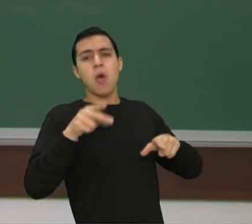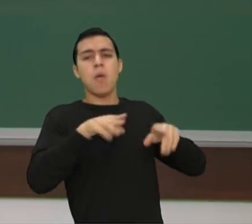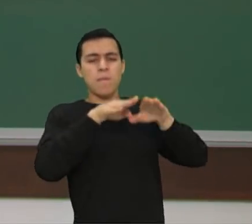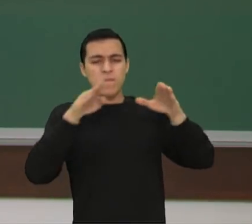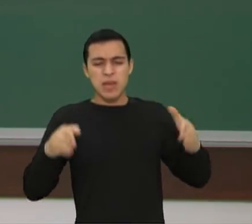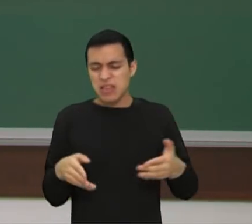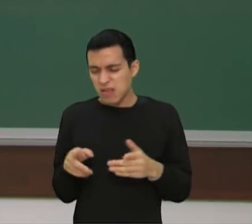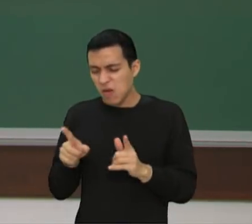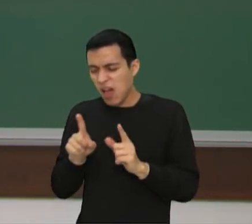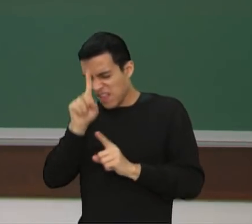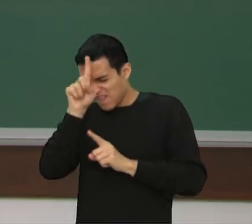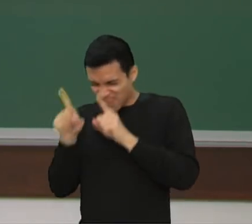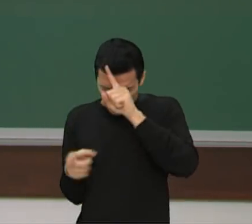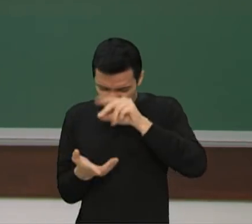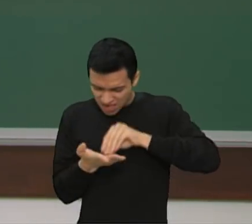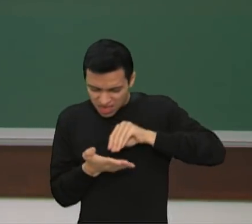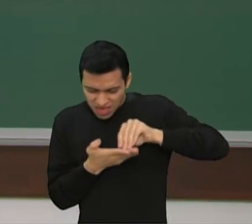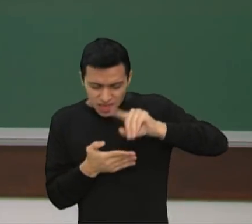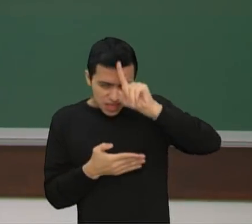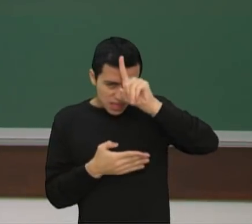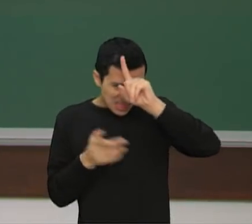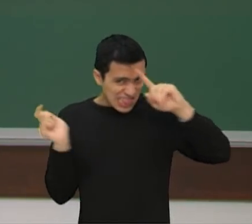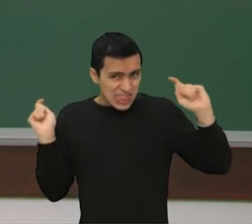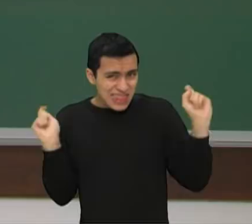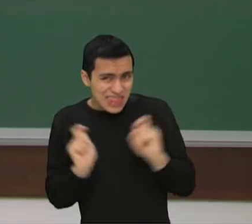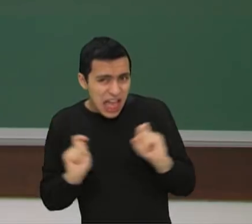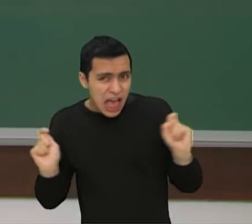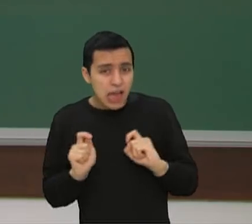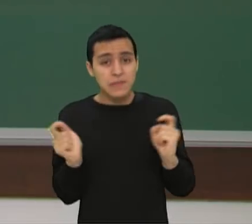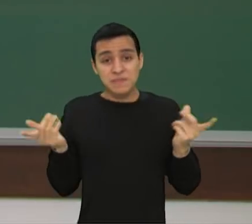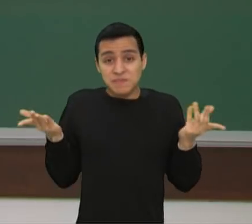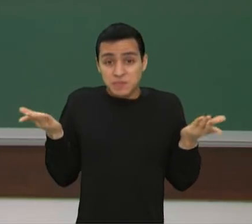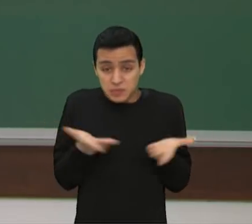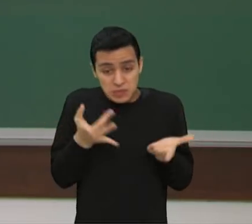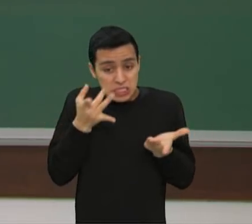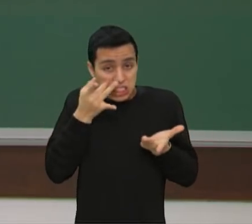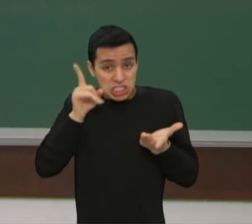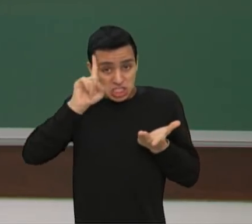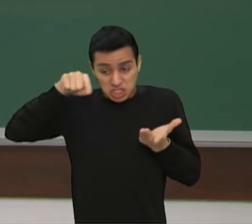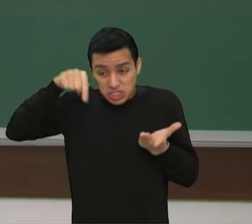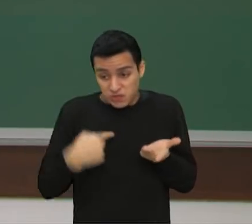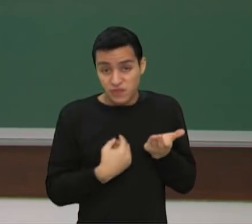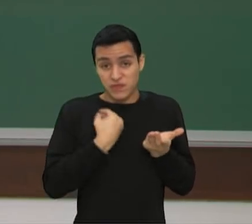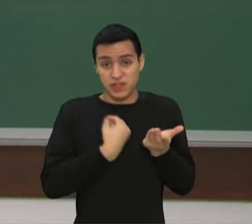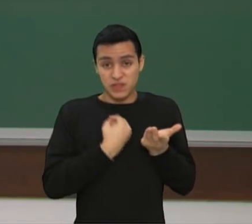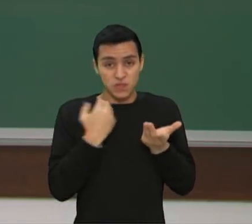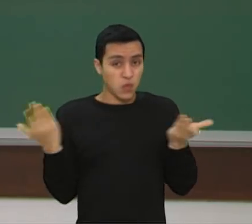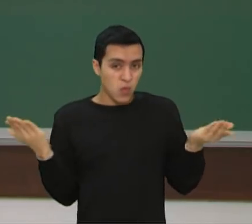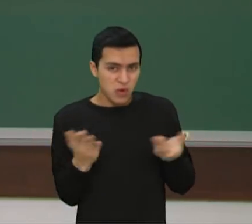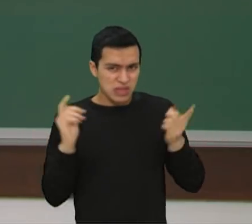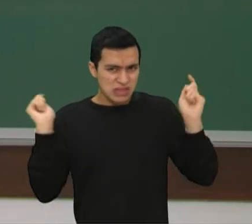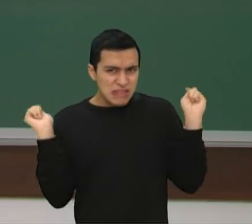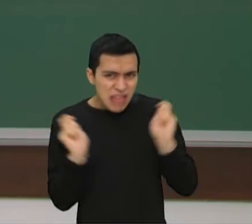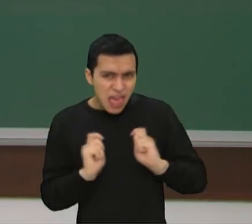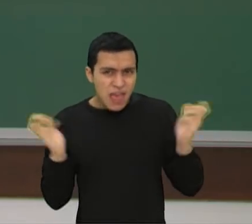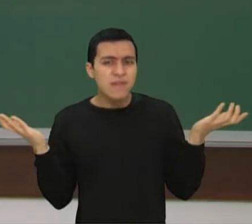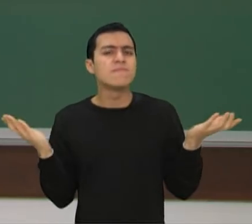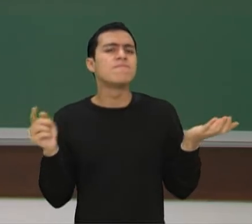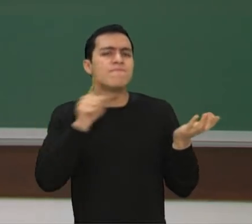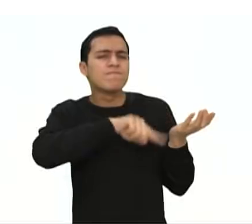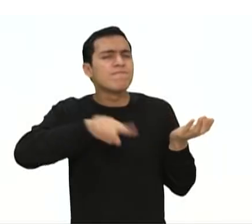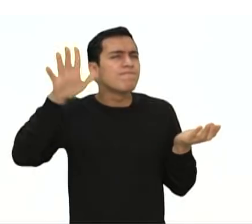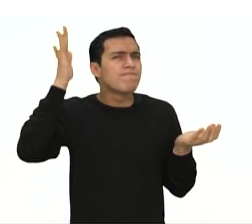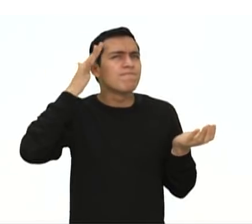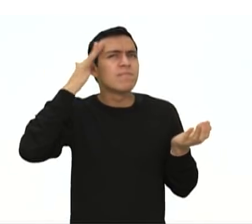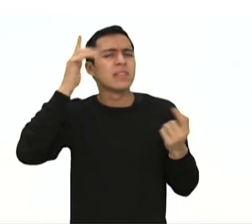as peças, inventar, criar? Será que eu consigo hoje no meu dia, hoje no dia que nós estamos, será que a gente consegue? Então pensa um pouquinho e a